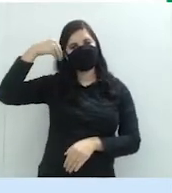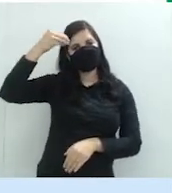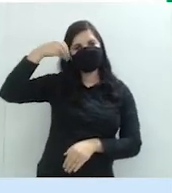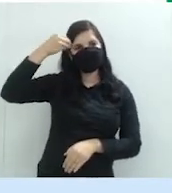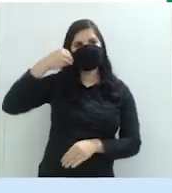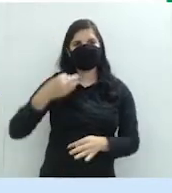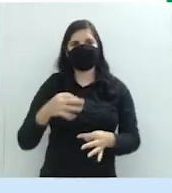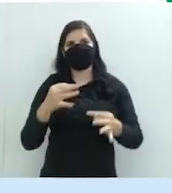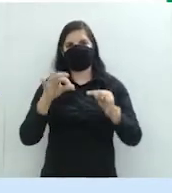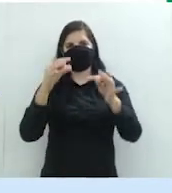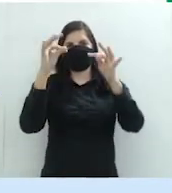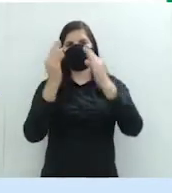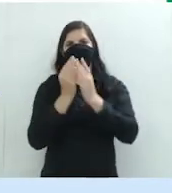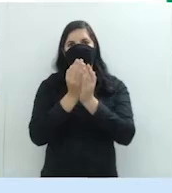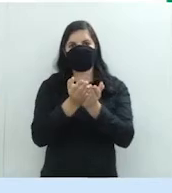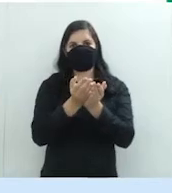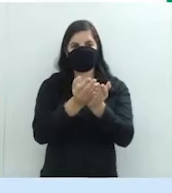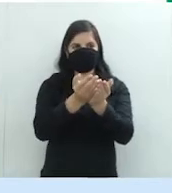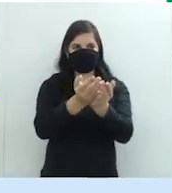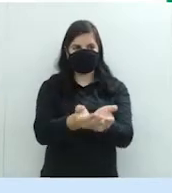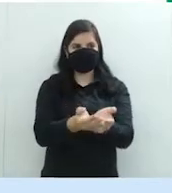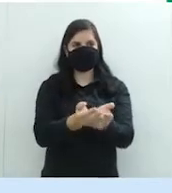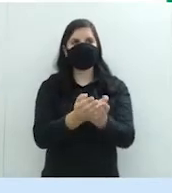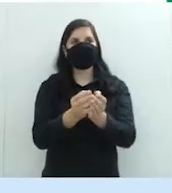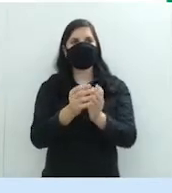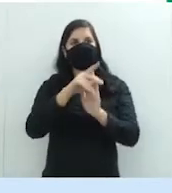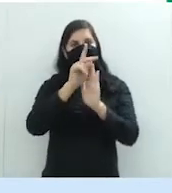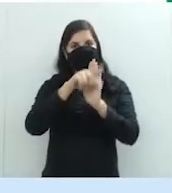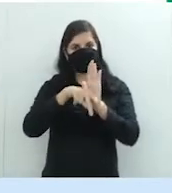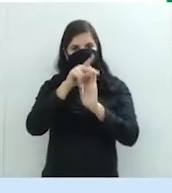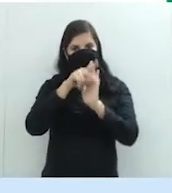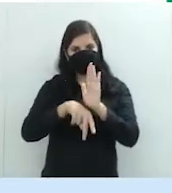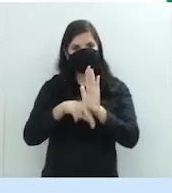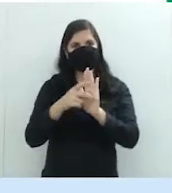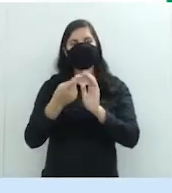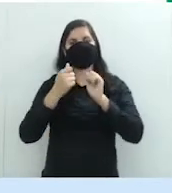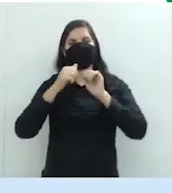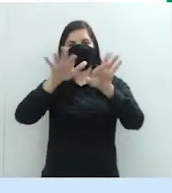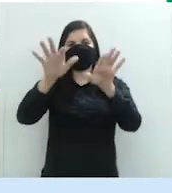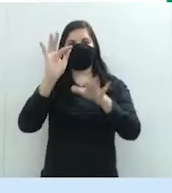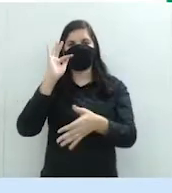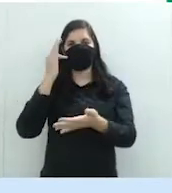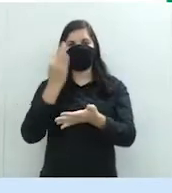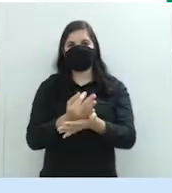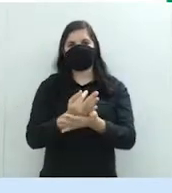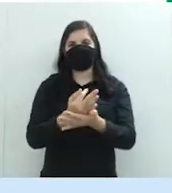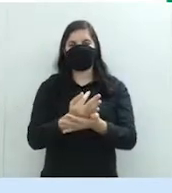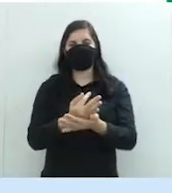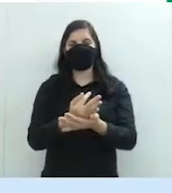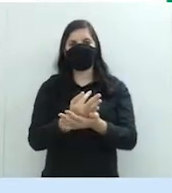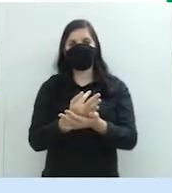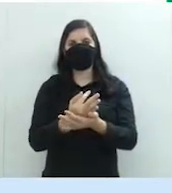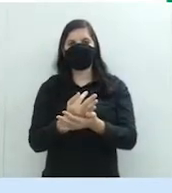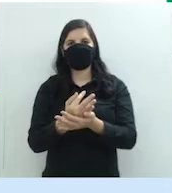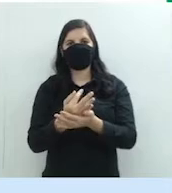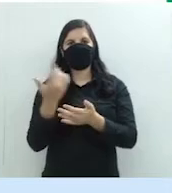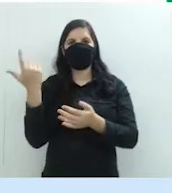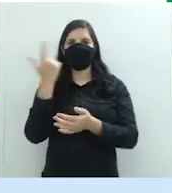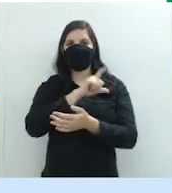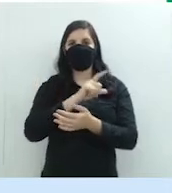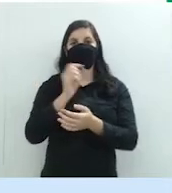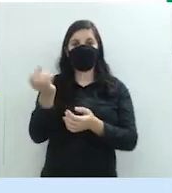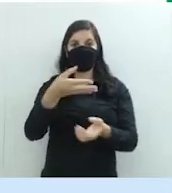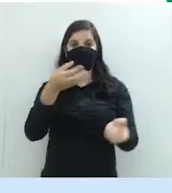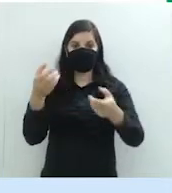da tecnologia náutica, projeto de expansão da fé cristã, que na realidade de conquistar